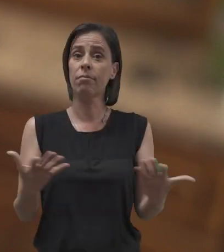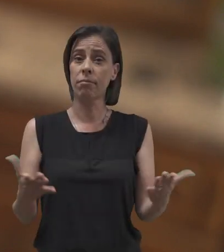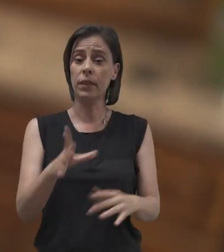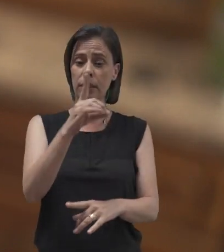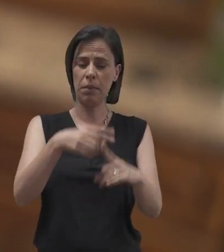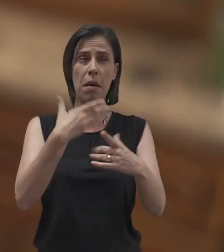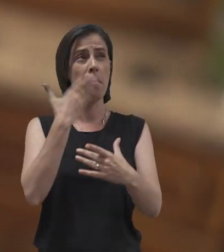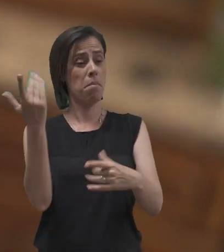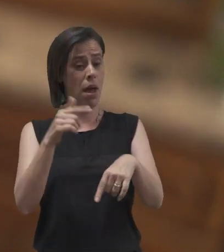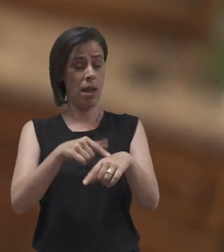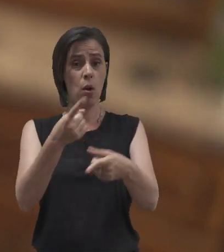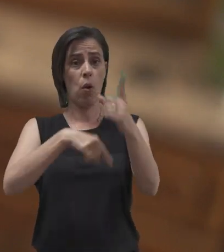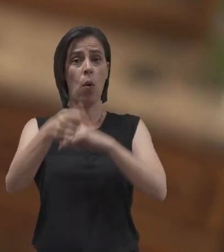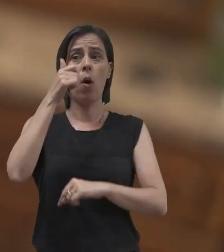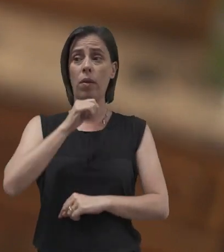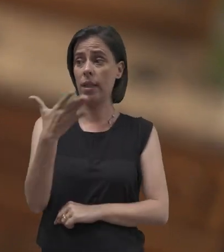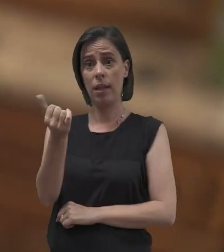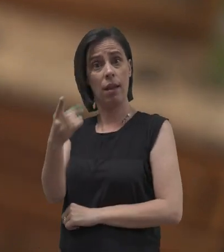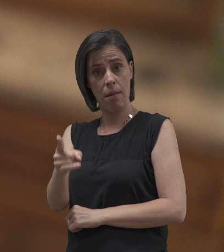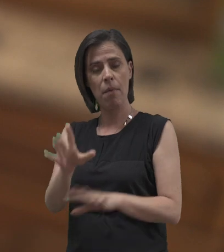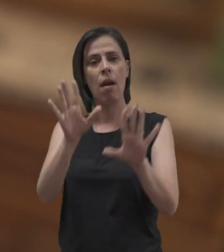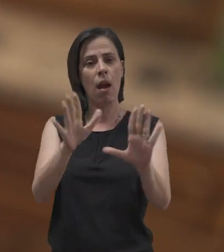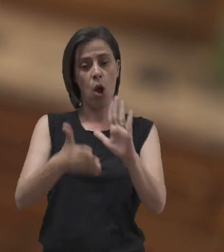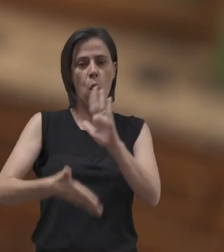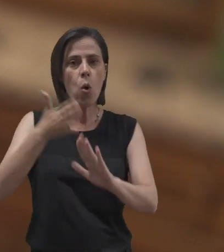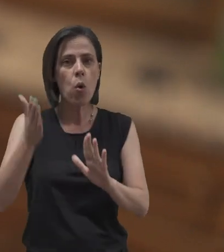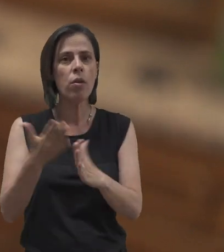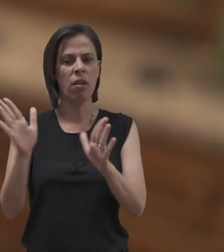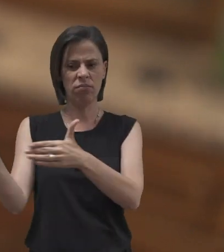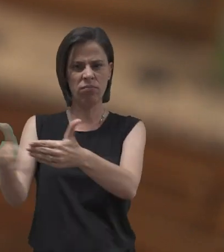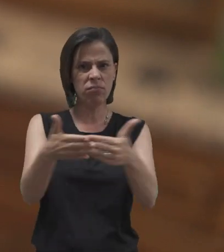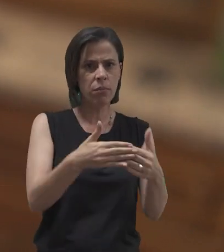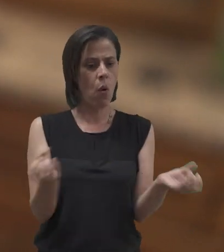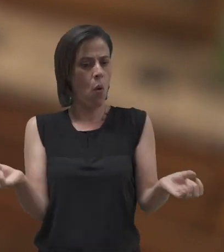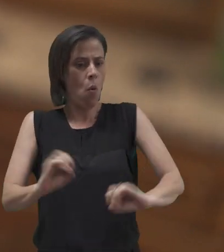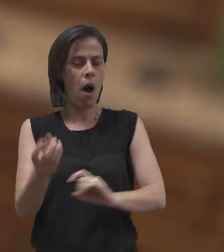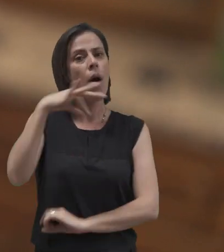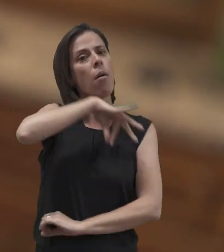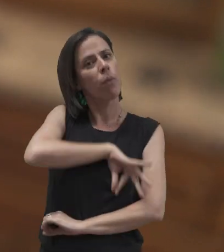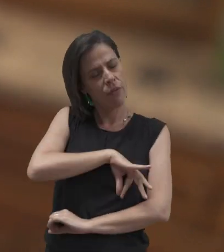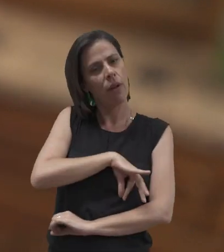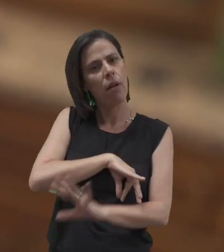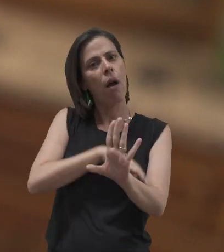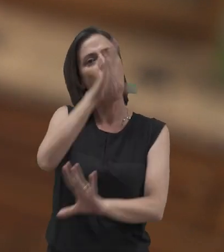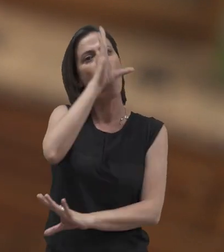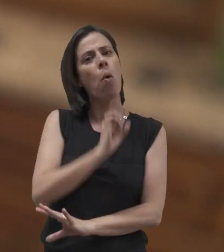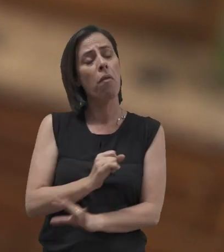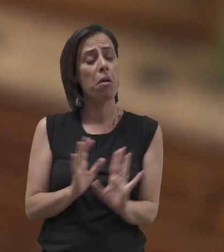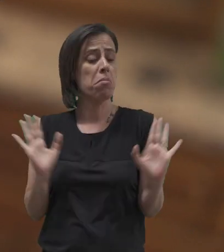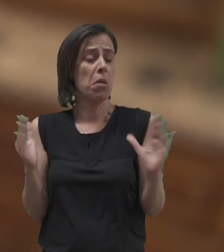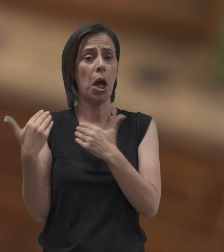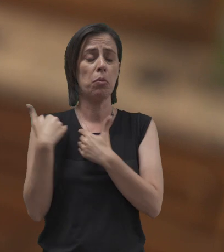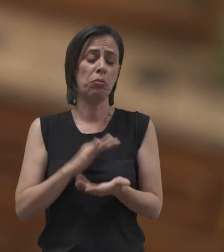São 6:30 da manhã, menos uma hora nos Açores. Mais urgências encerram devido à falta de profissionais. Governo